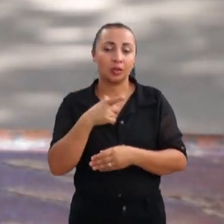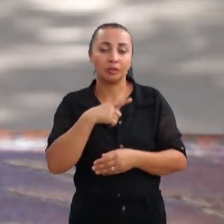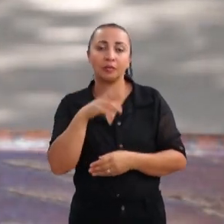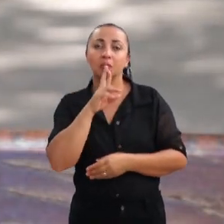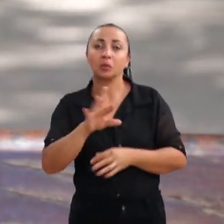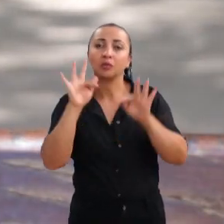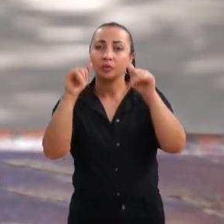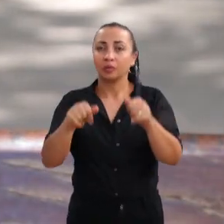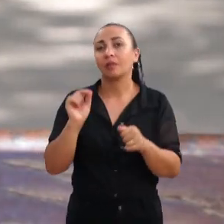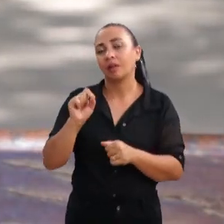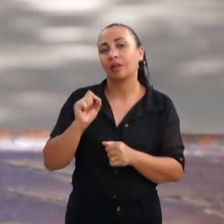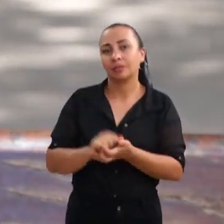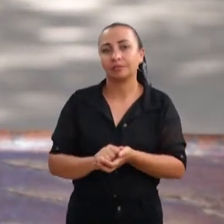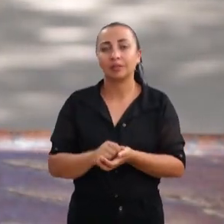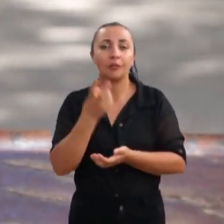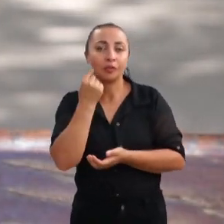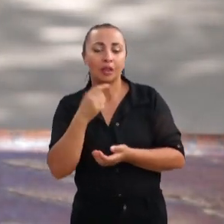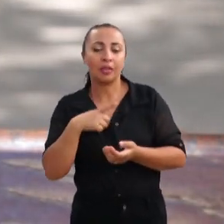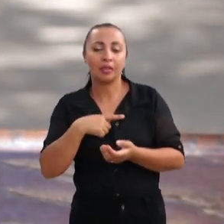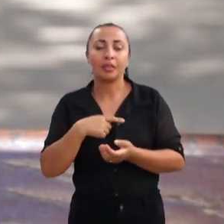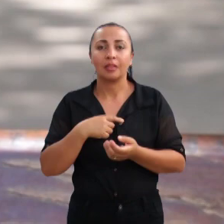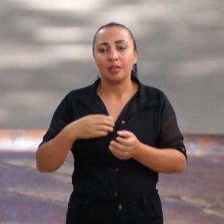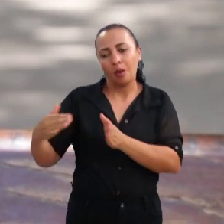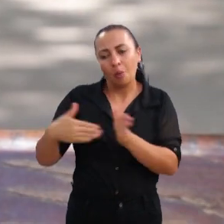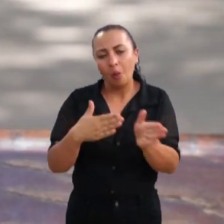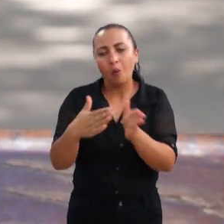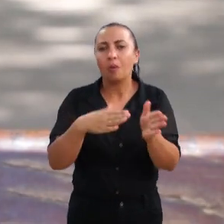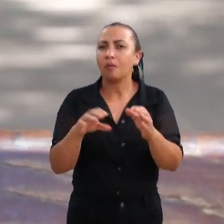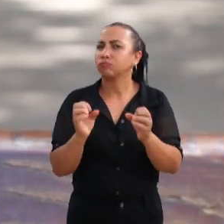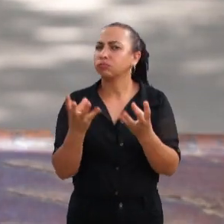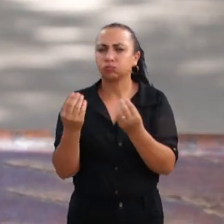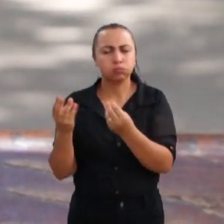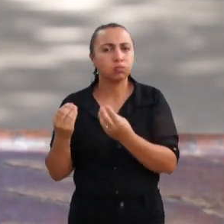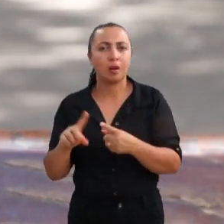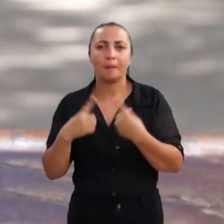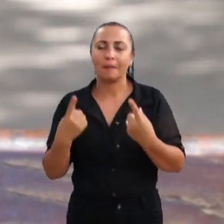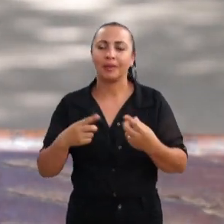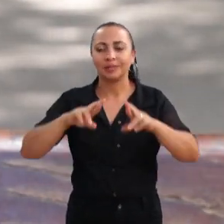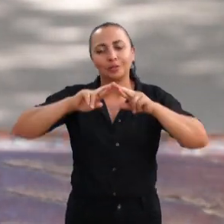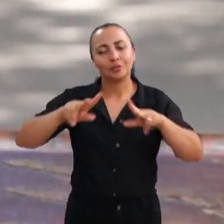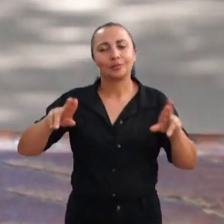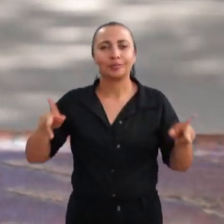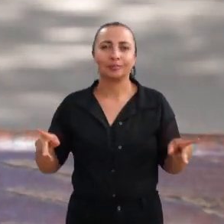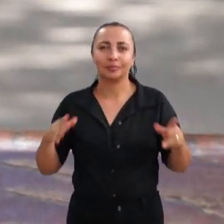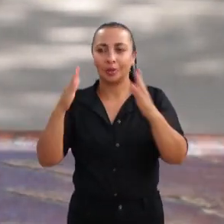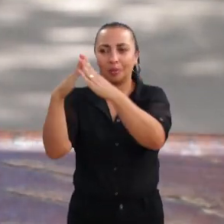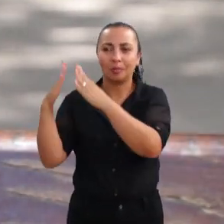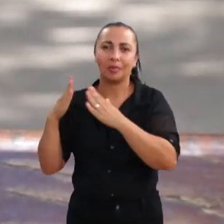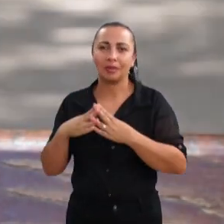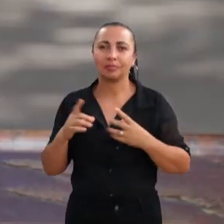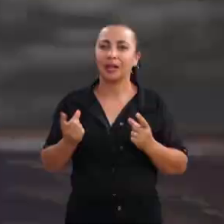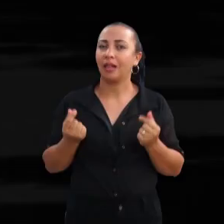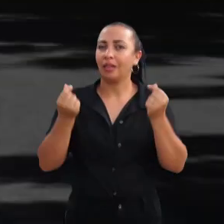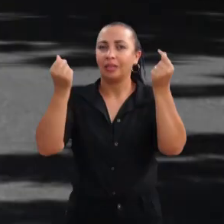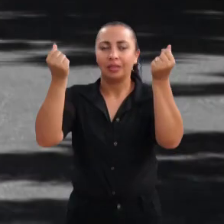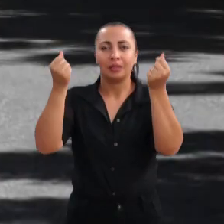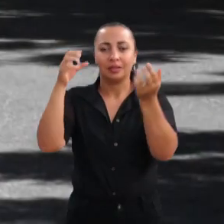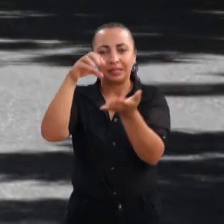que Fortaleza tem uma malha extensa, porém ela é muito desigual. Os bairros mais